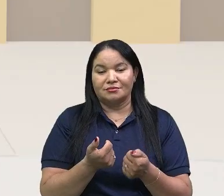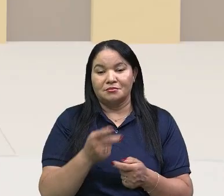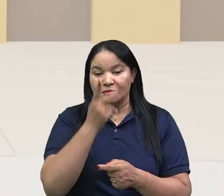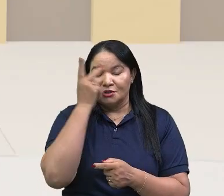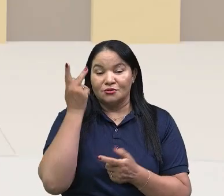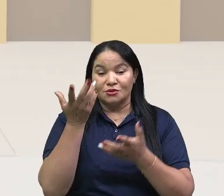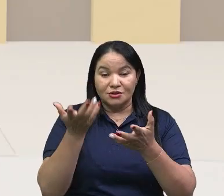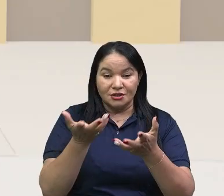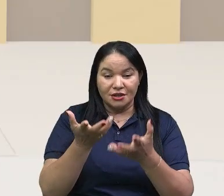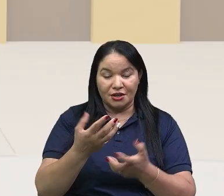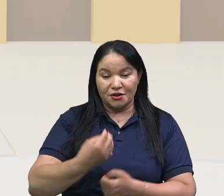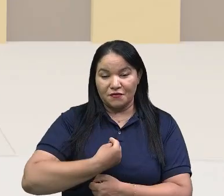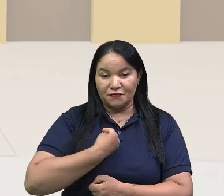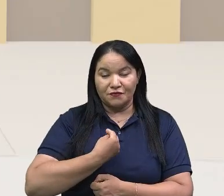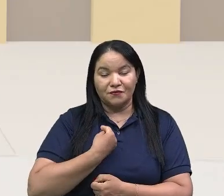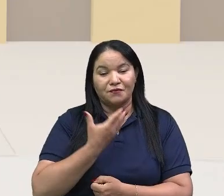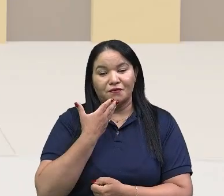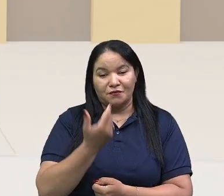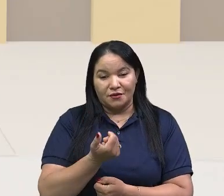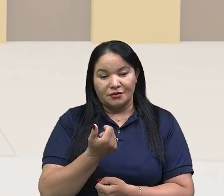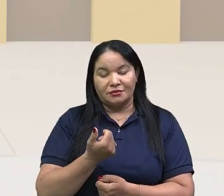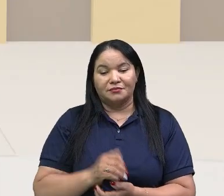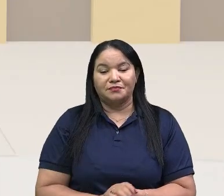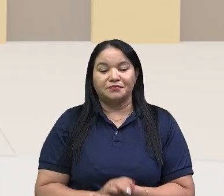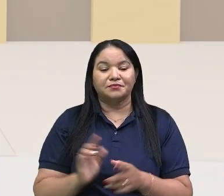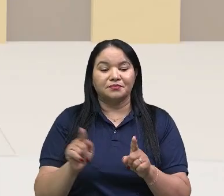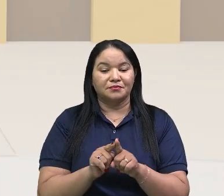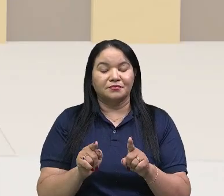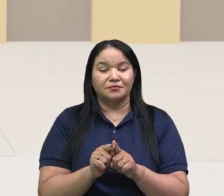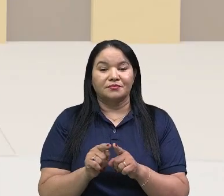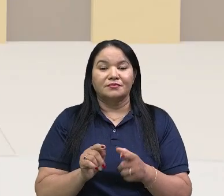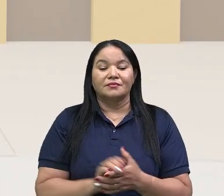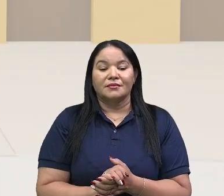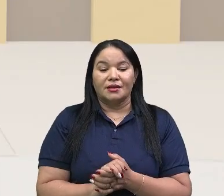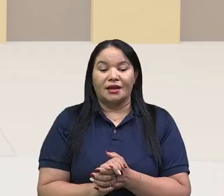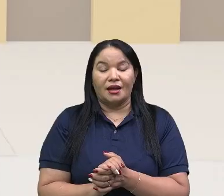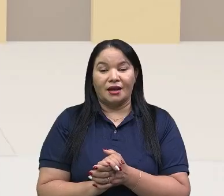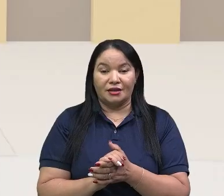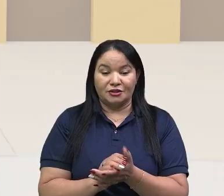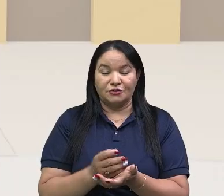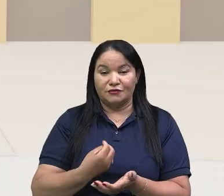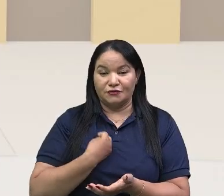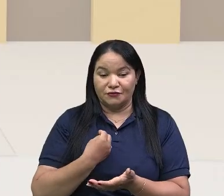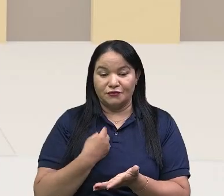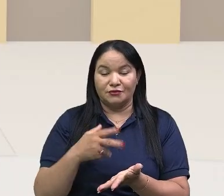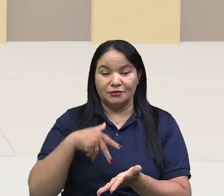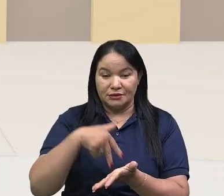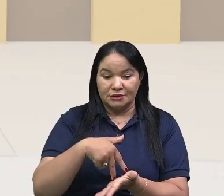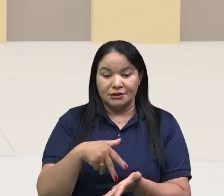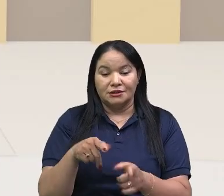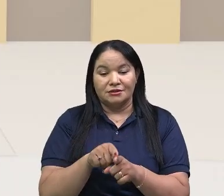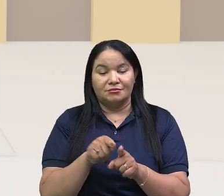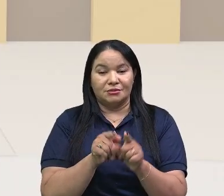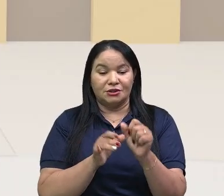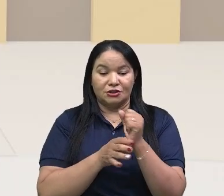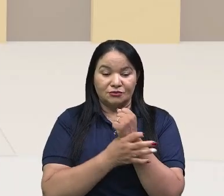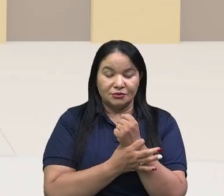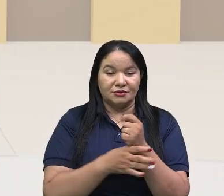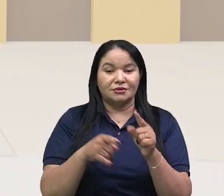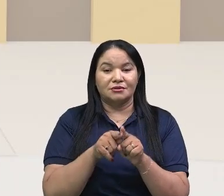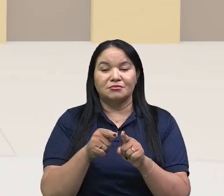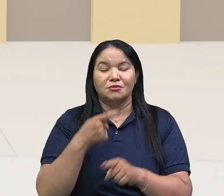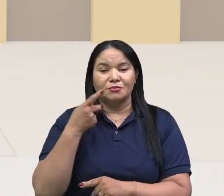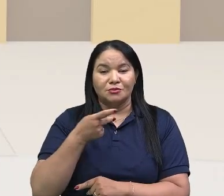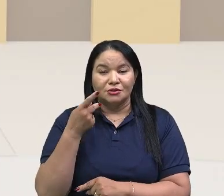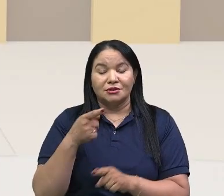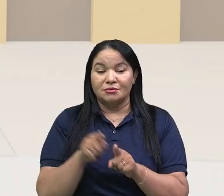melhores condições de vida. Além disso, a estabilidade e segurança, gente. A gente quer viver em paz, ter uma estabilidade política,